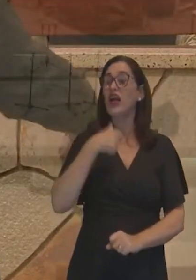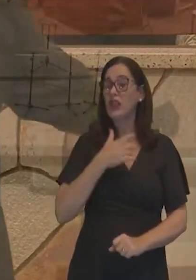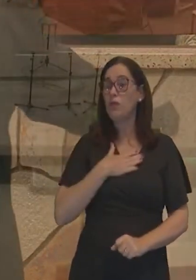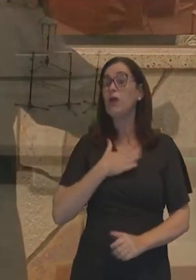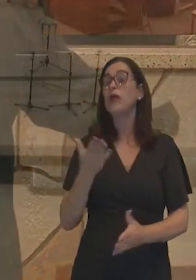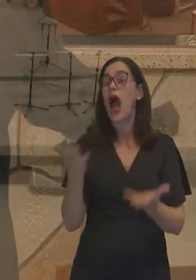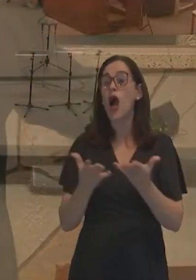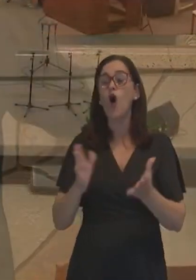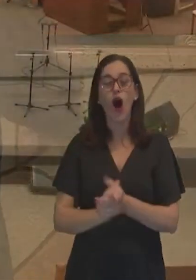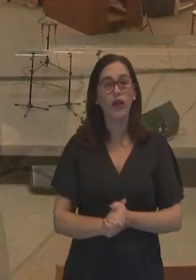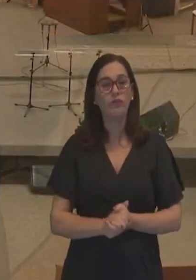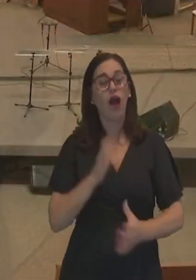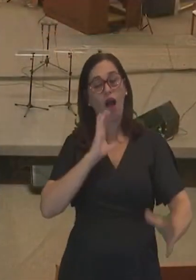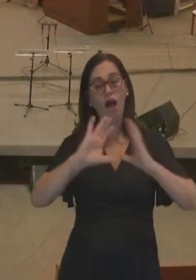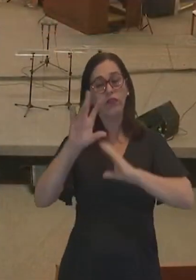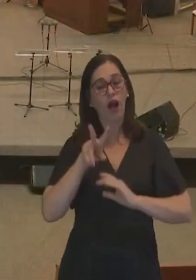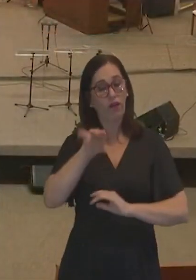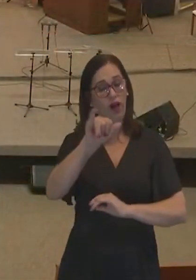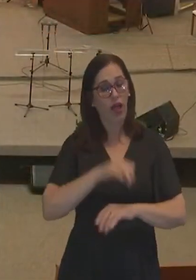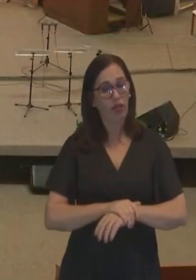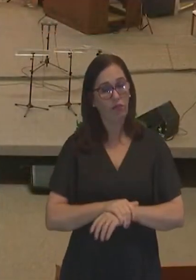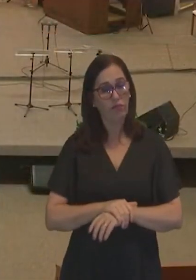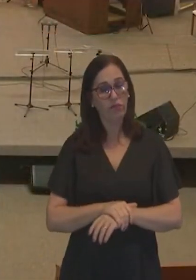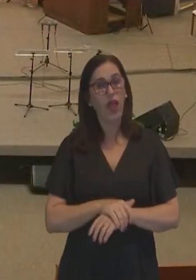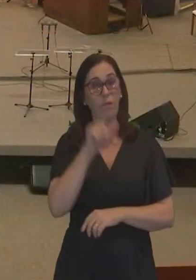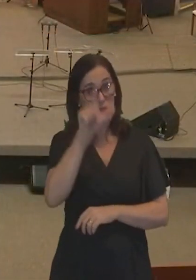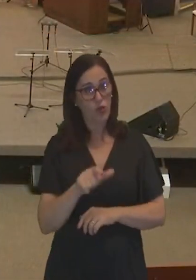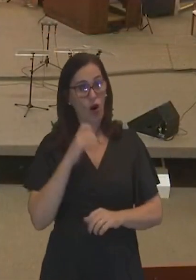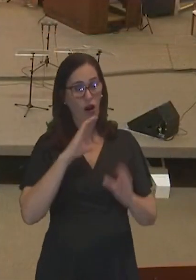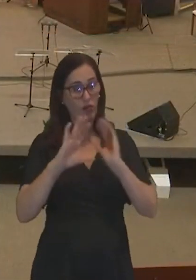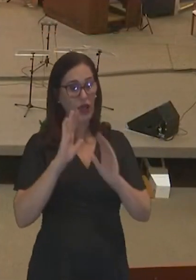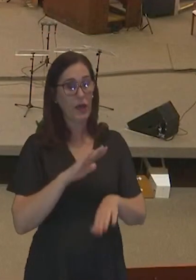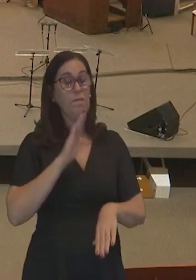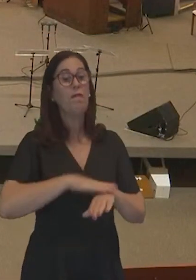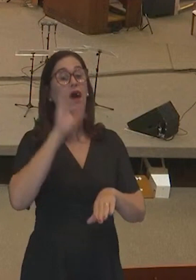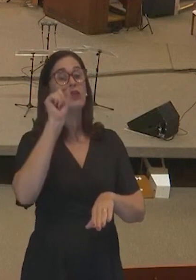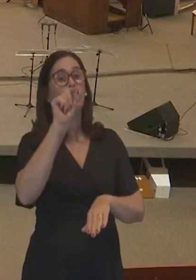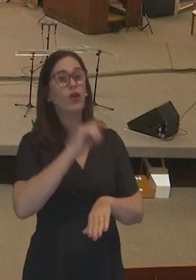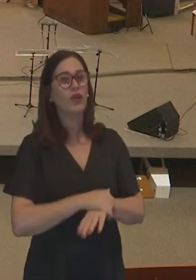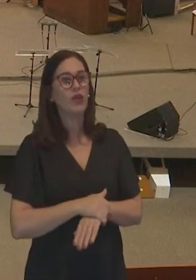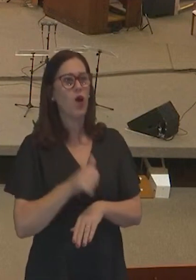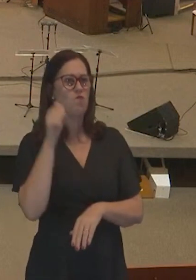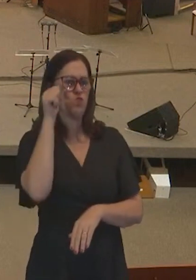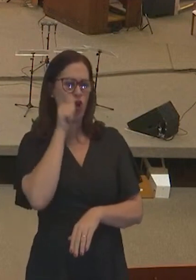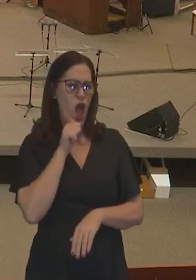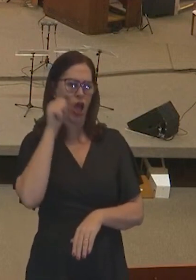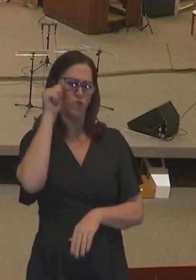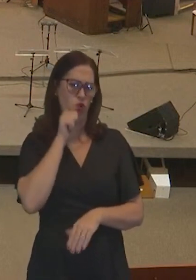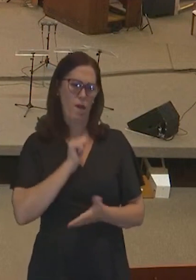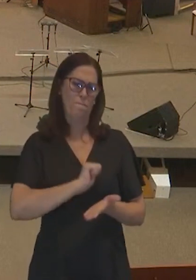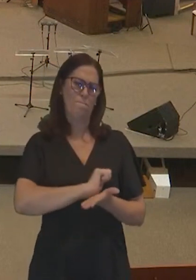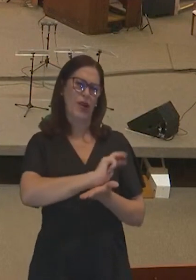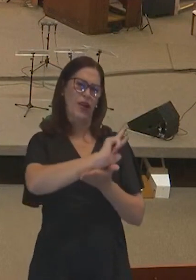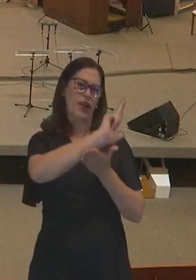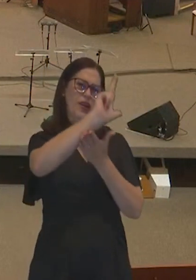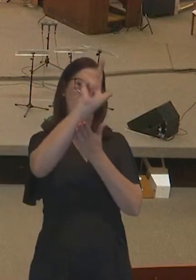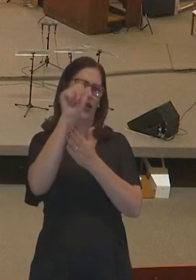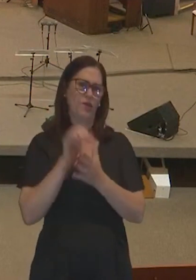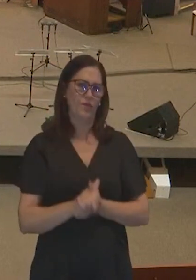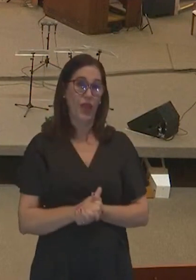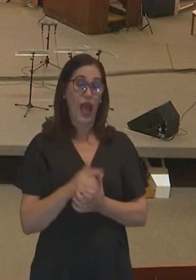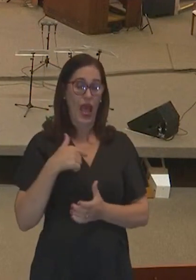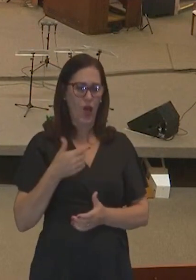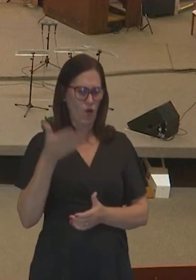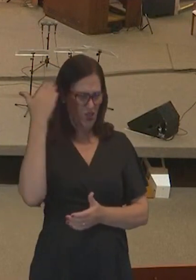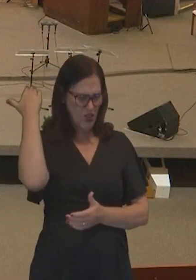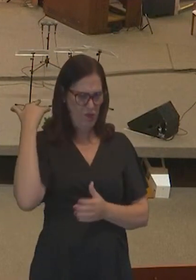mim, vai cantar aqui para mim. Que mais? Mulheres e mulheres. Eu era líder de